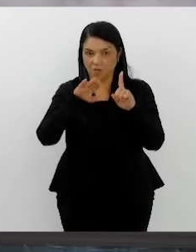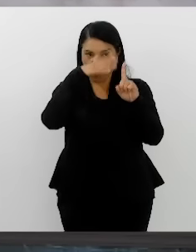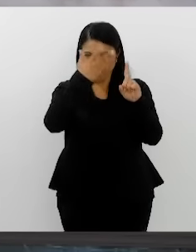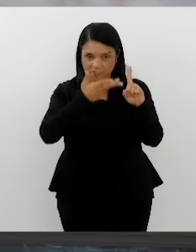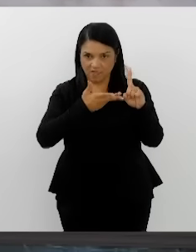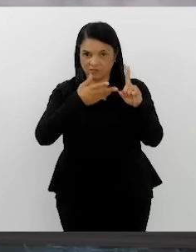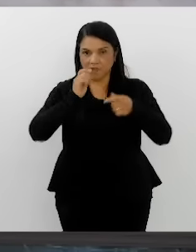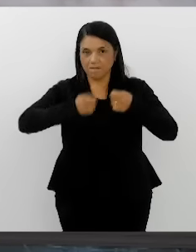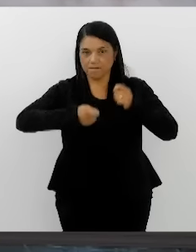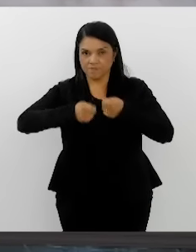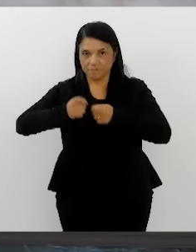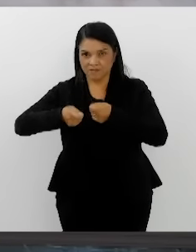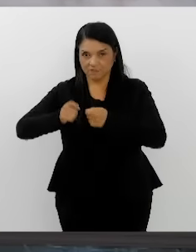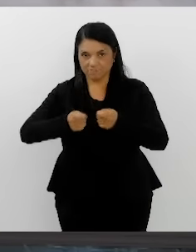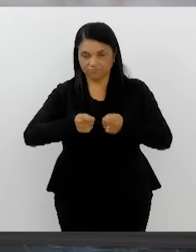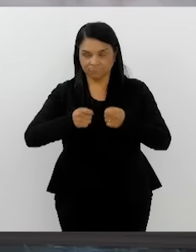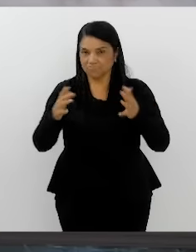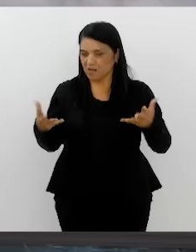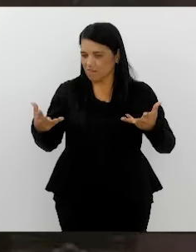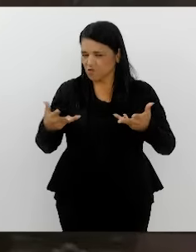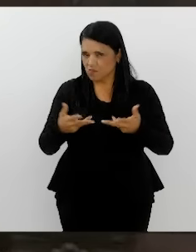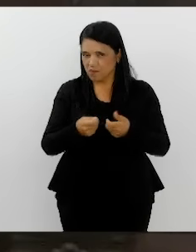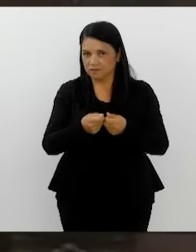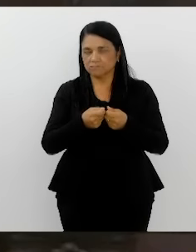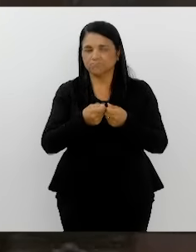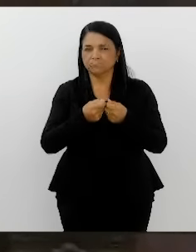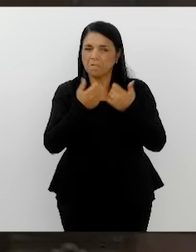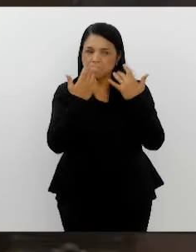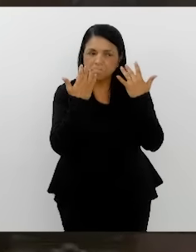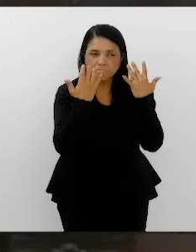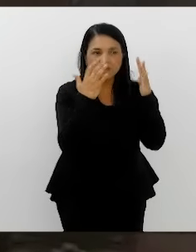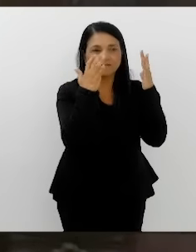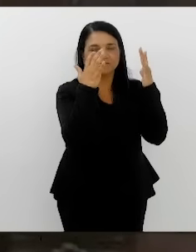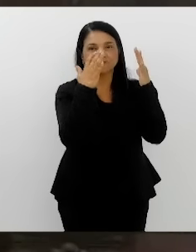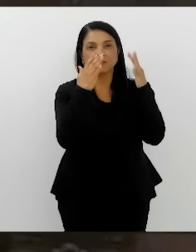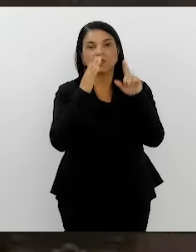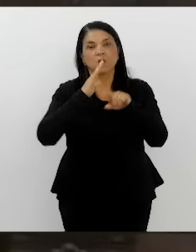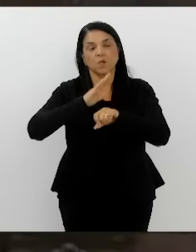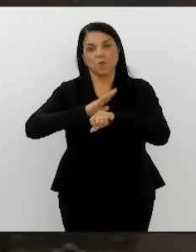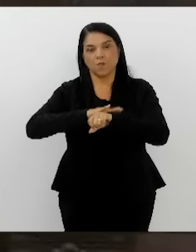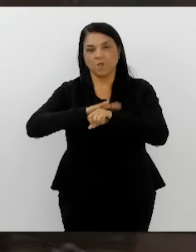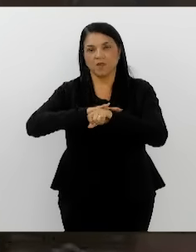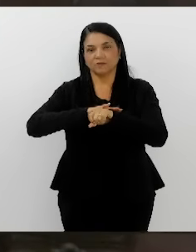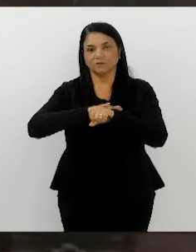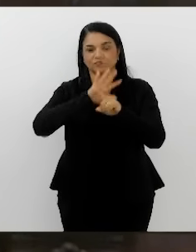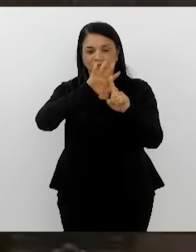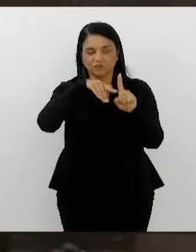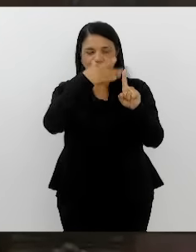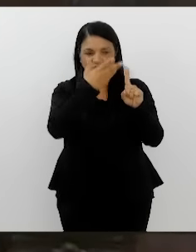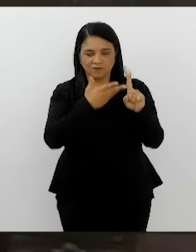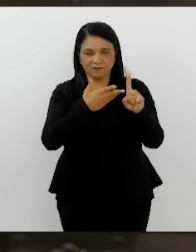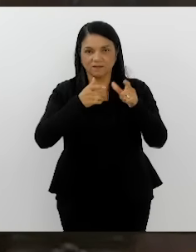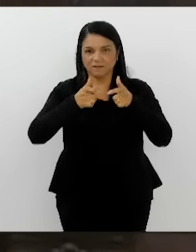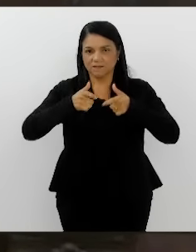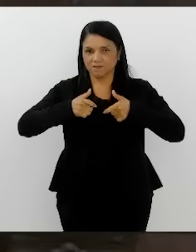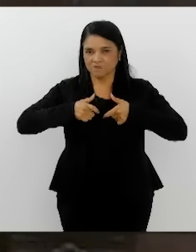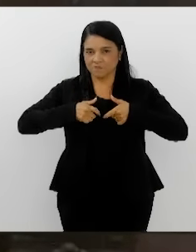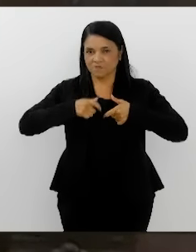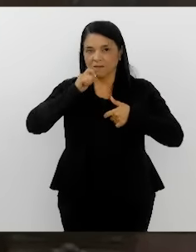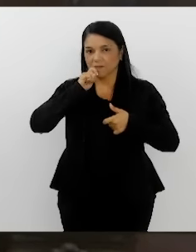de parabéns. E então é chegado o momento solene de entrega da medalha